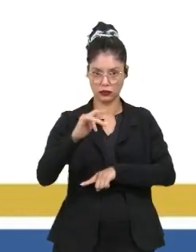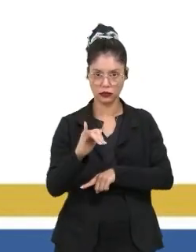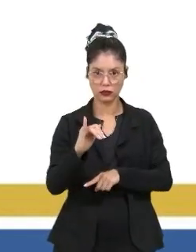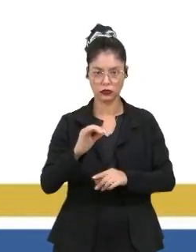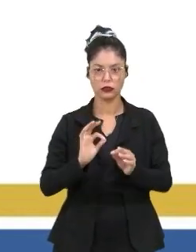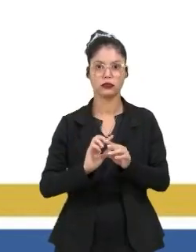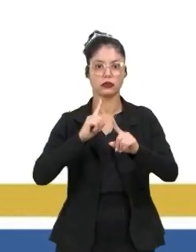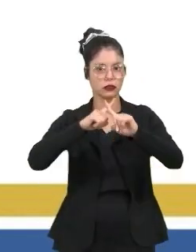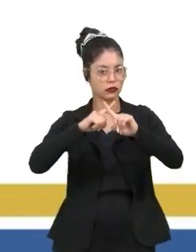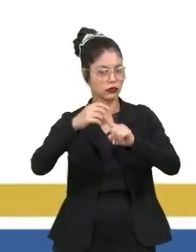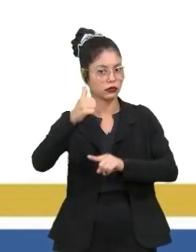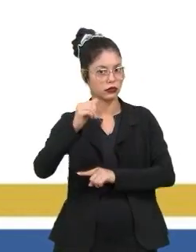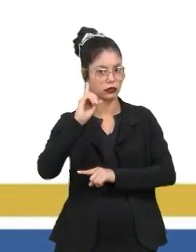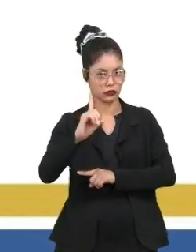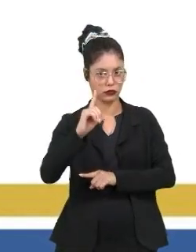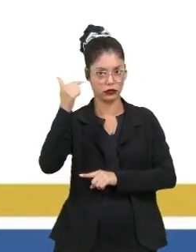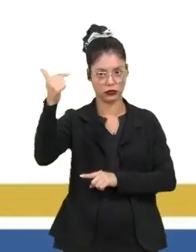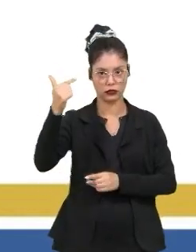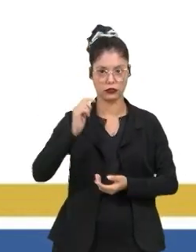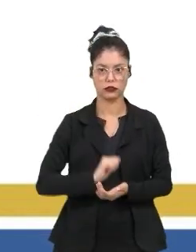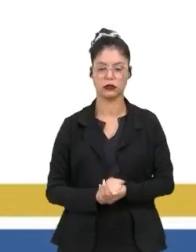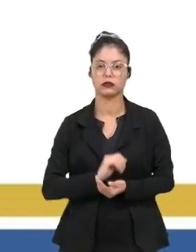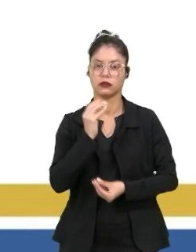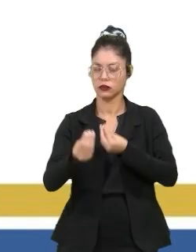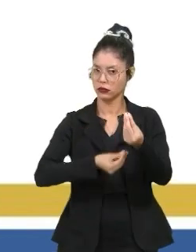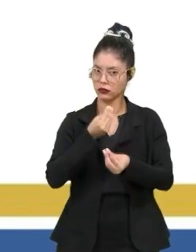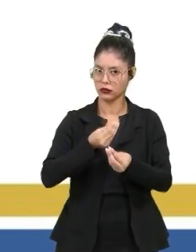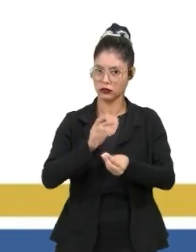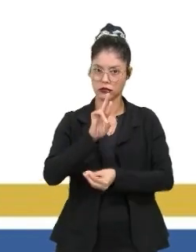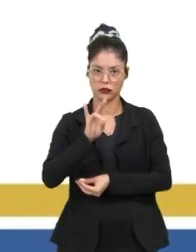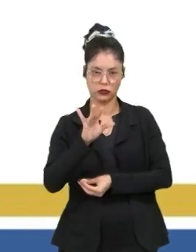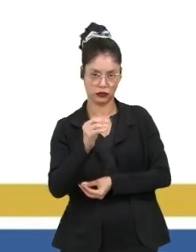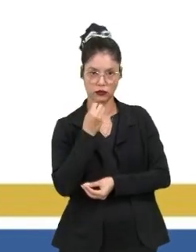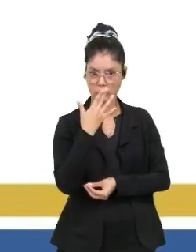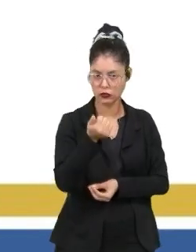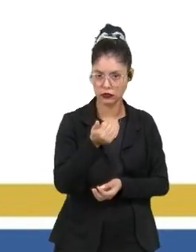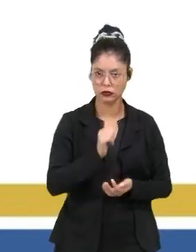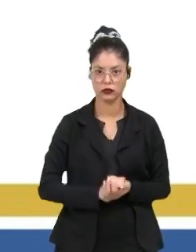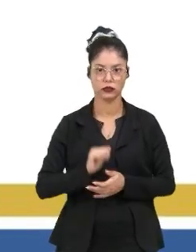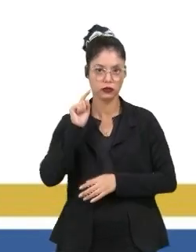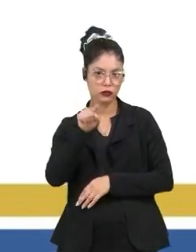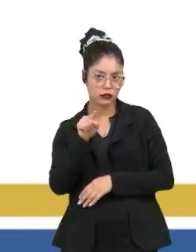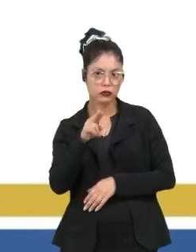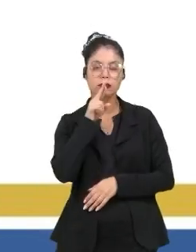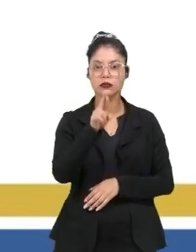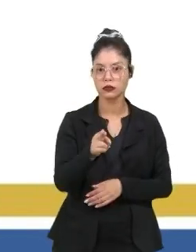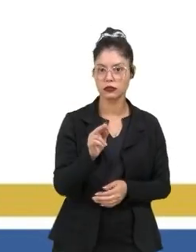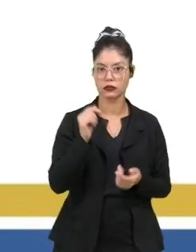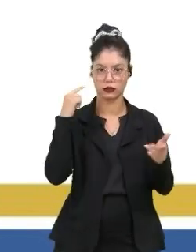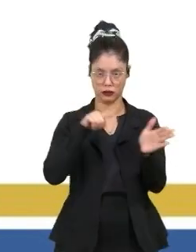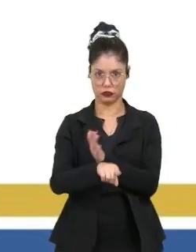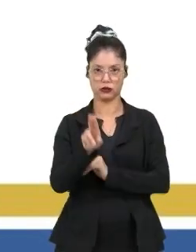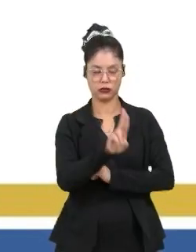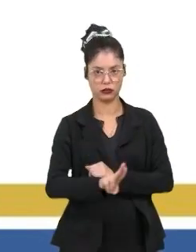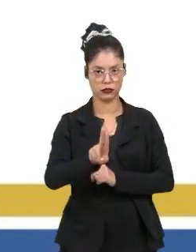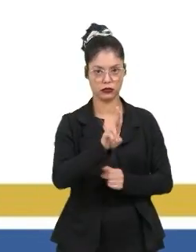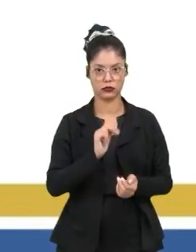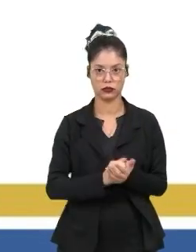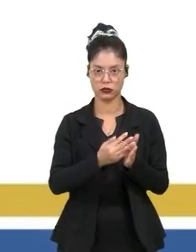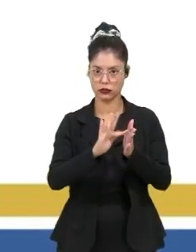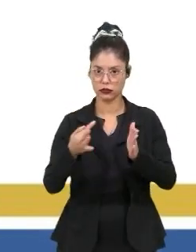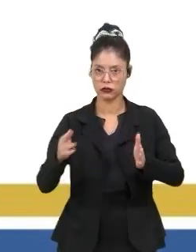a distância ao quadrado. Lembrando que essa distância é como se fosse um raio, tudo bem? E aqui, para resolver essa questão, vamos utilizar a fórmula